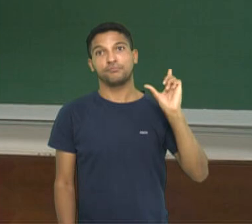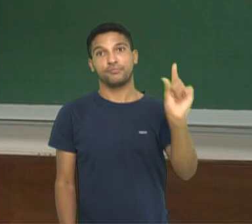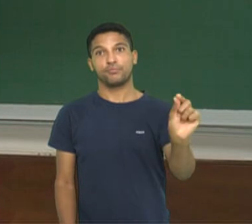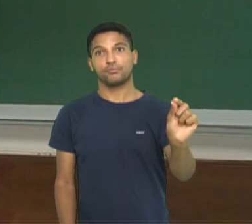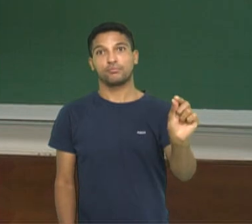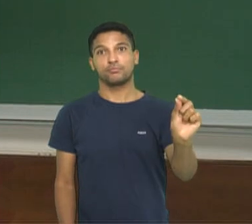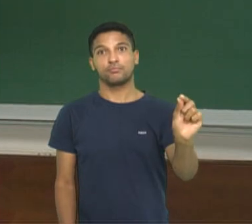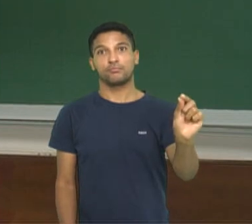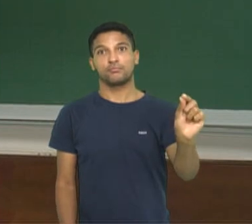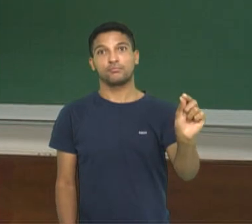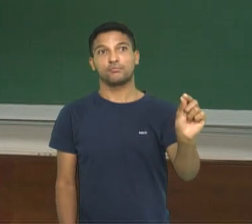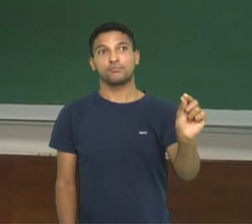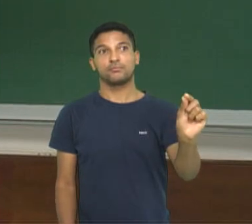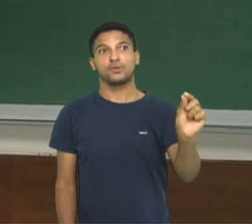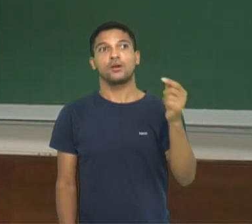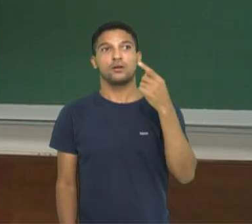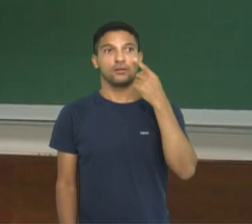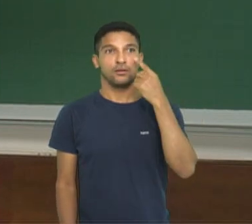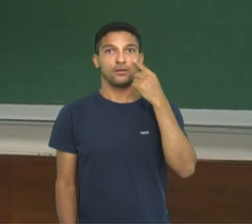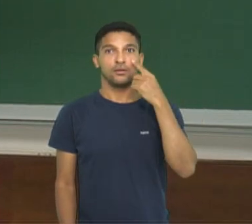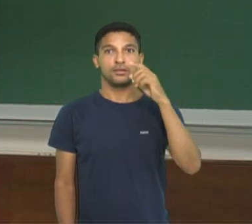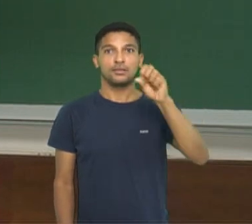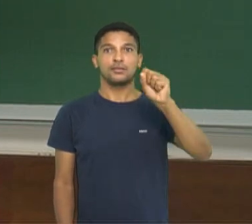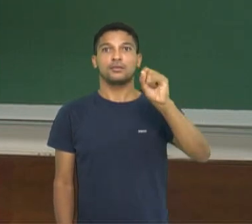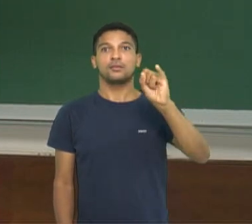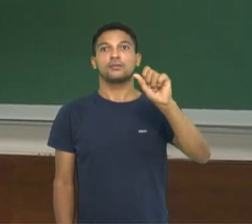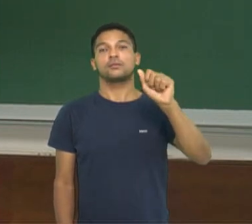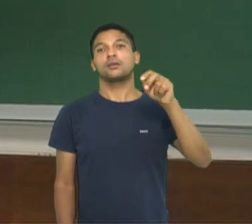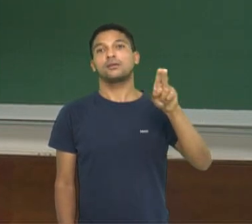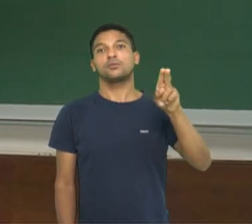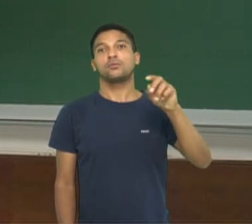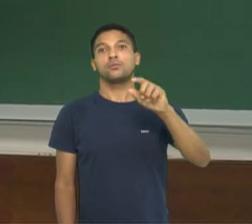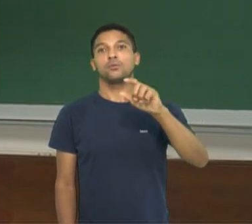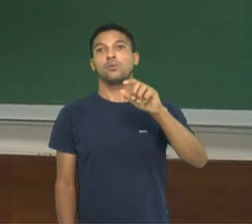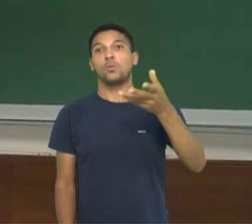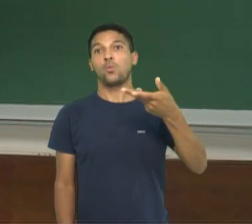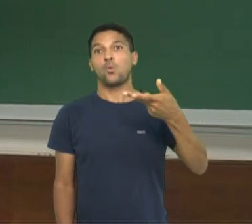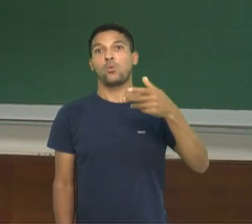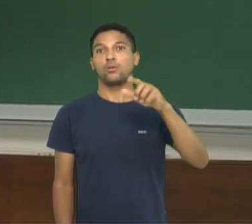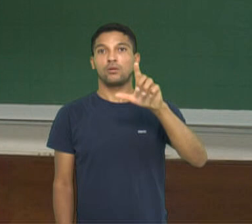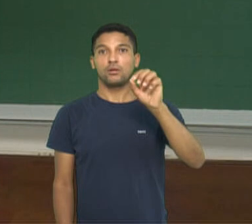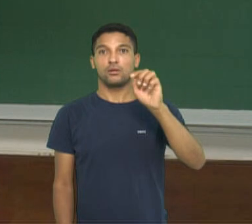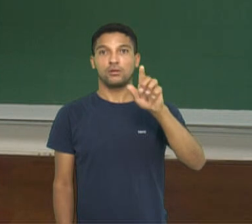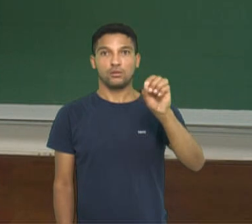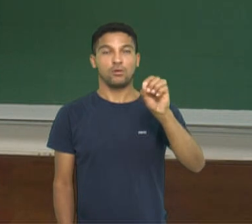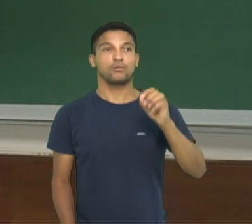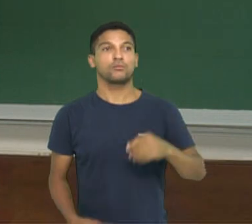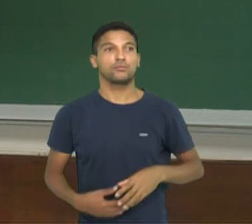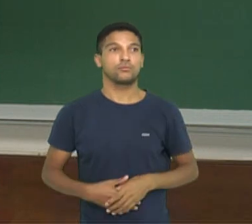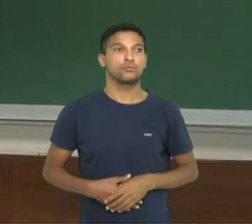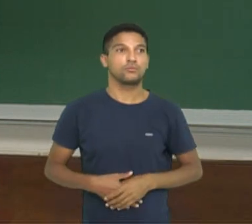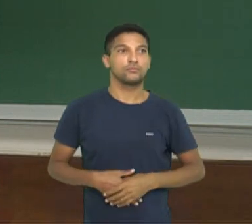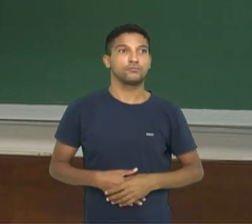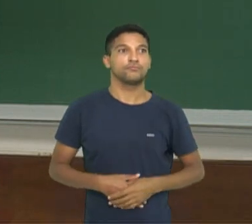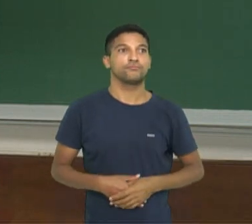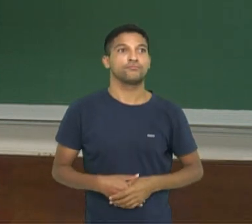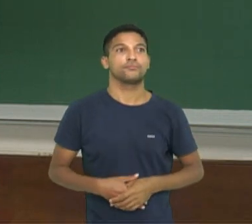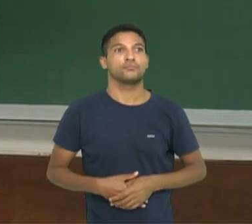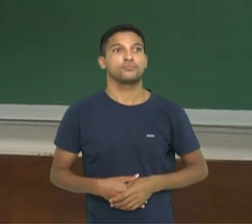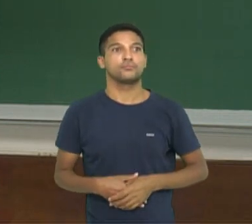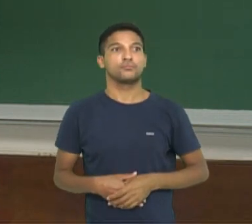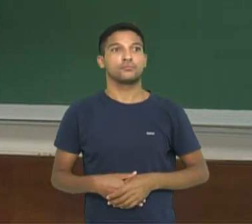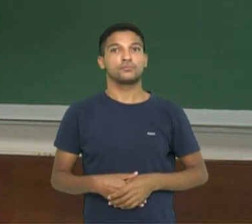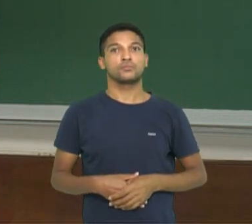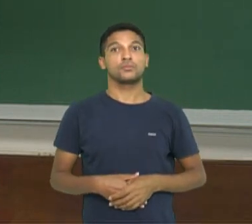Poderia, mas eu não tenho. Se eu não tenho, então essa é uma oração coordenada assindética. Professora, por que é oração essa